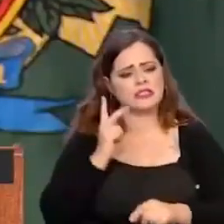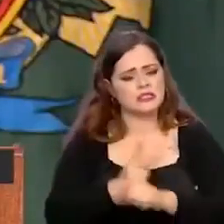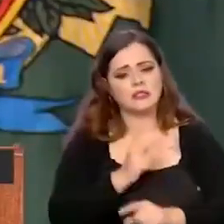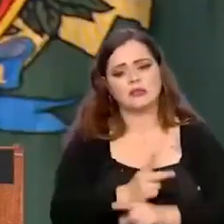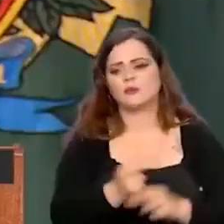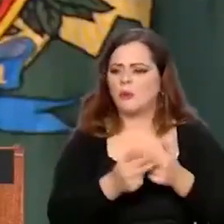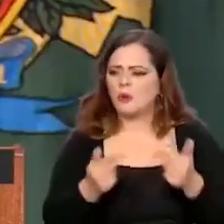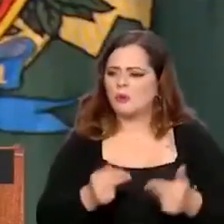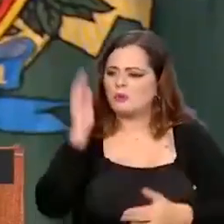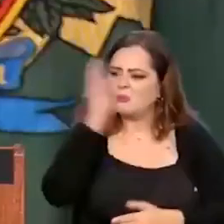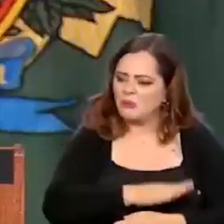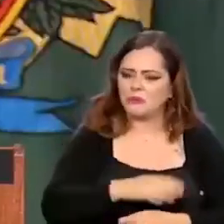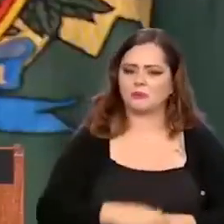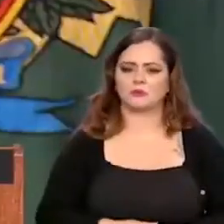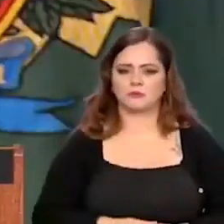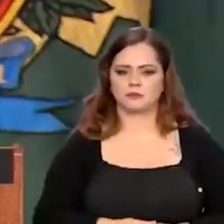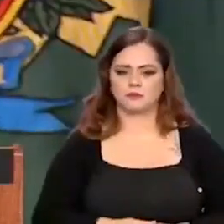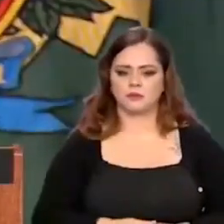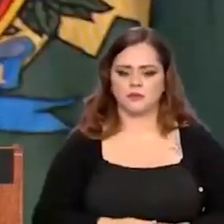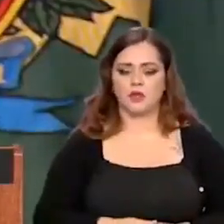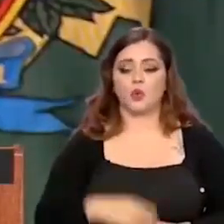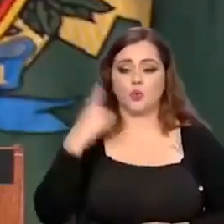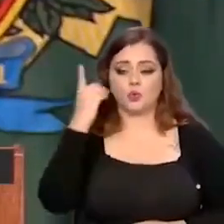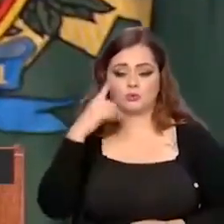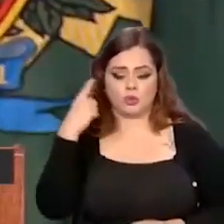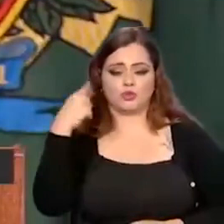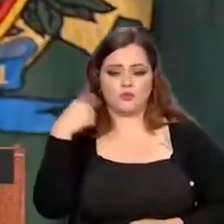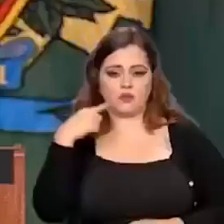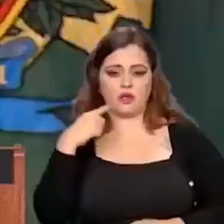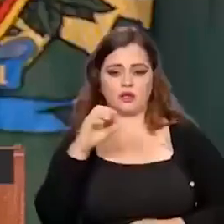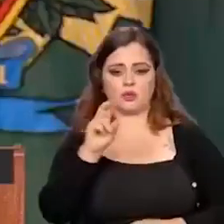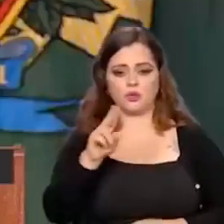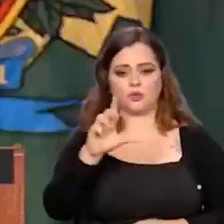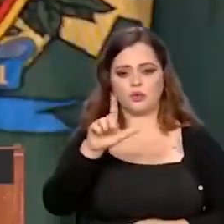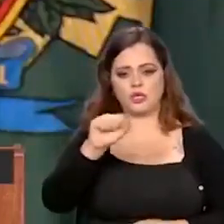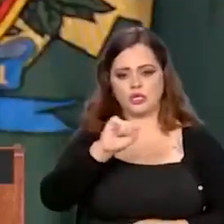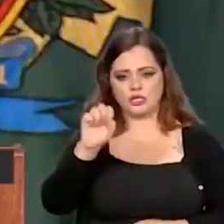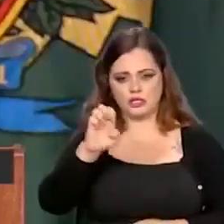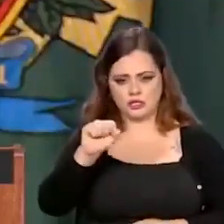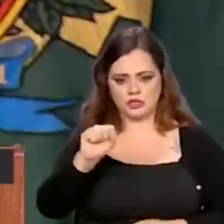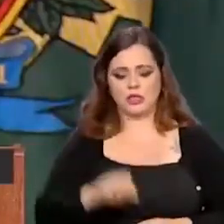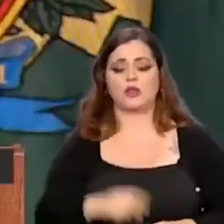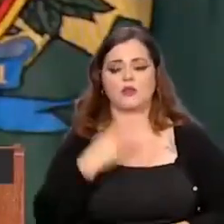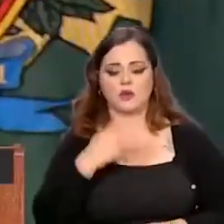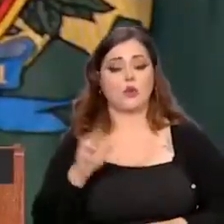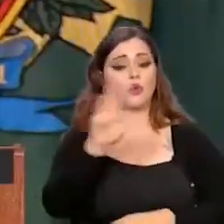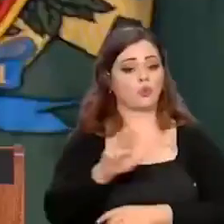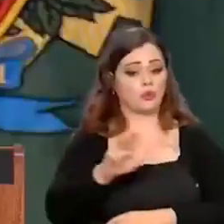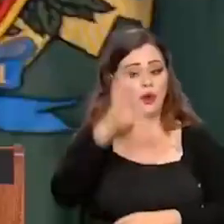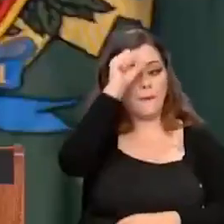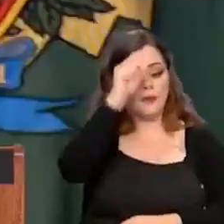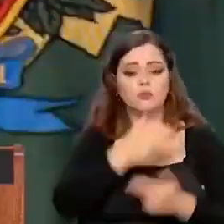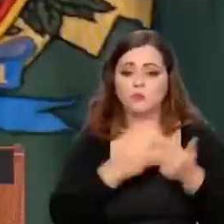uma coisa pior. O doutor Ulisses Guimarães, na Constituinte, ele dizia: ô Lula, você aprende uma